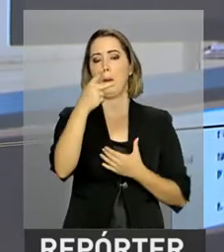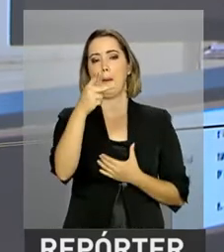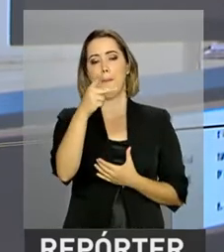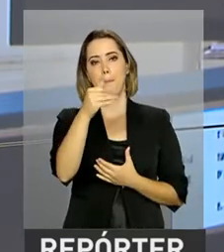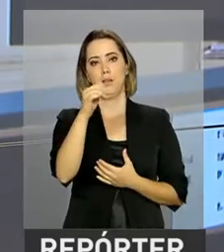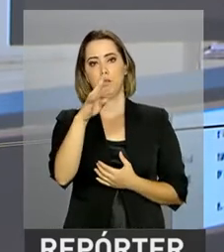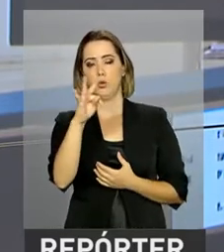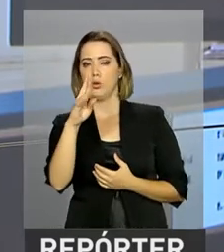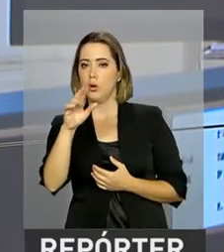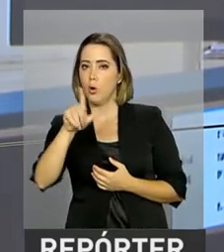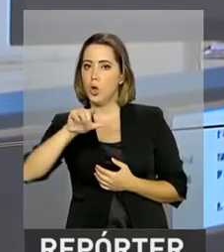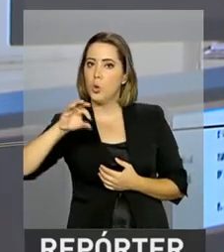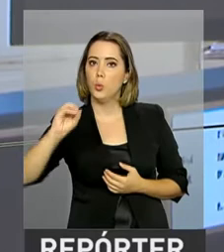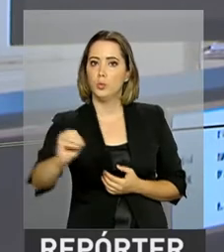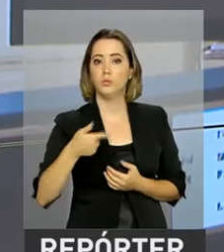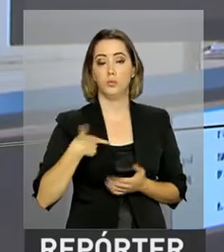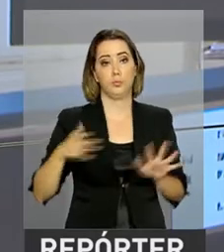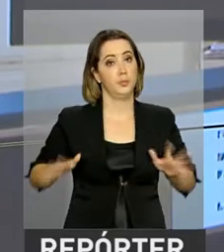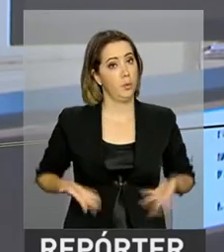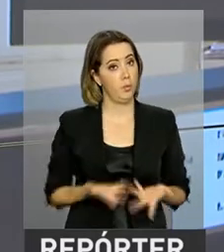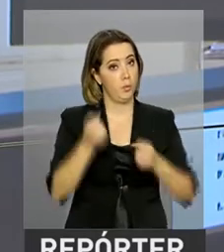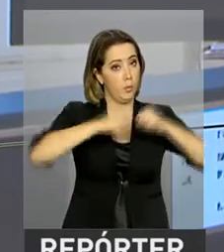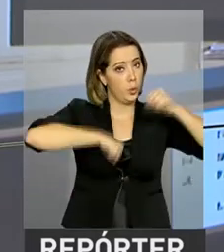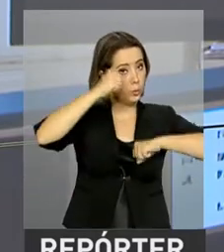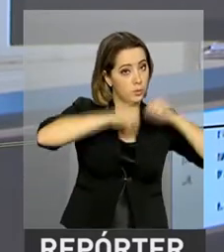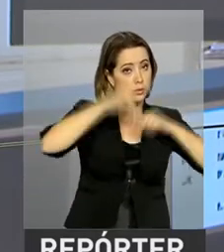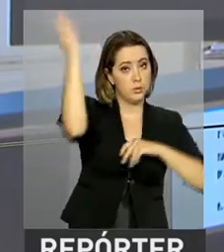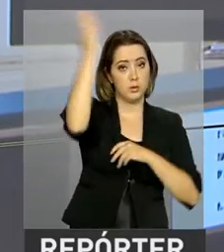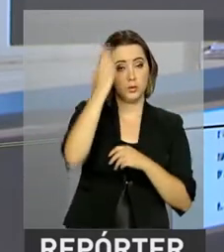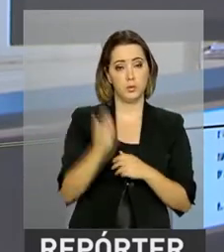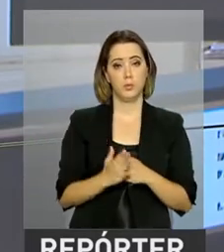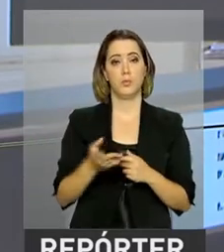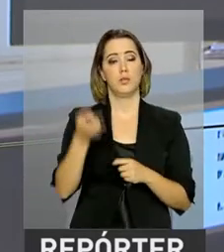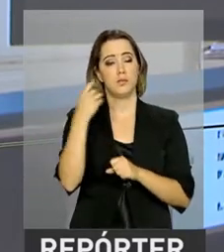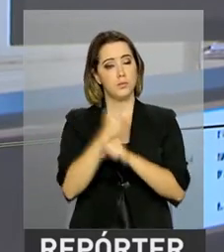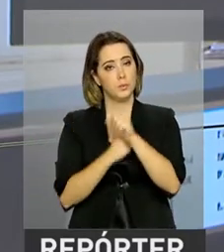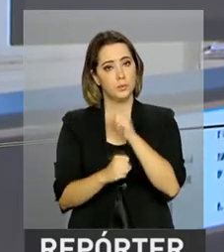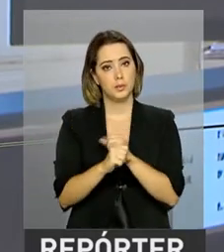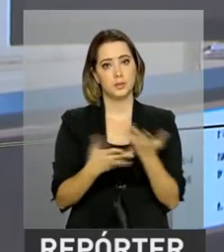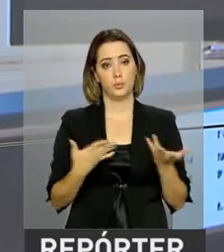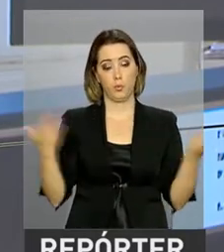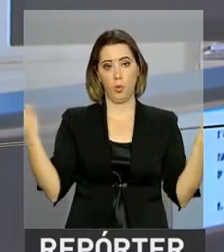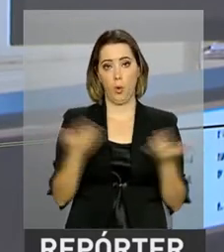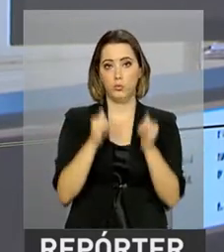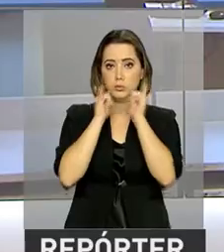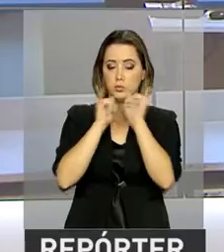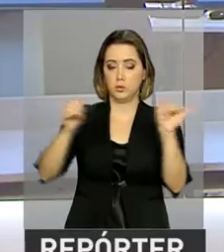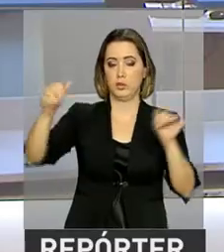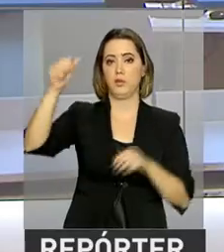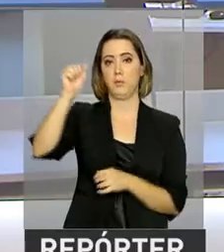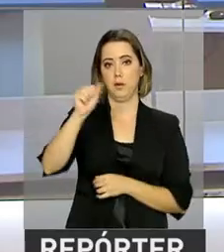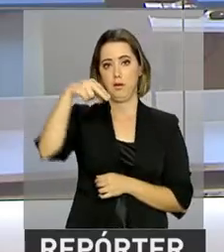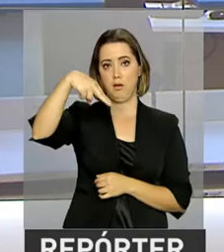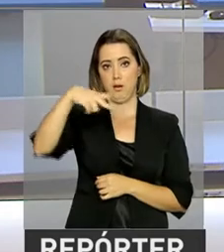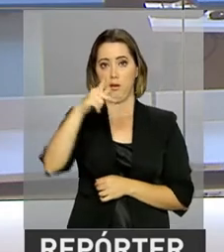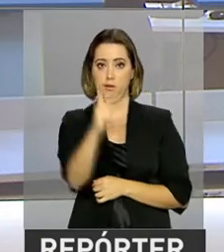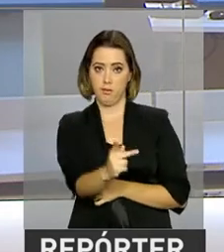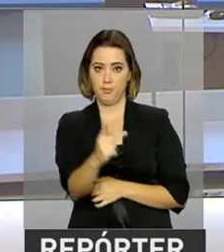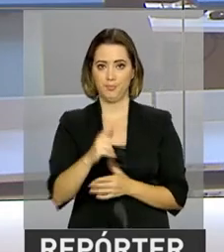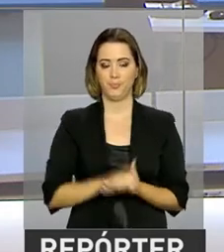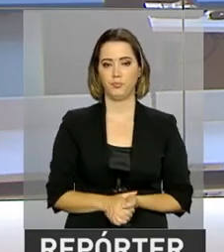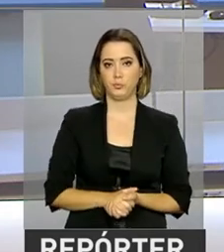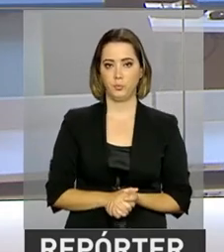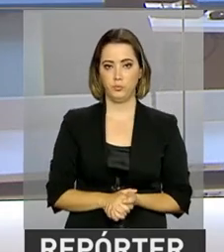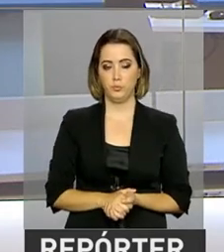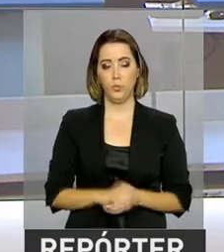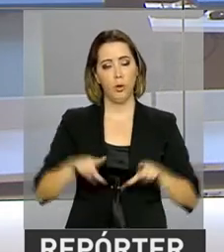passado o dados foram divulgados hoje pela anip agência nacional do petróleo e o percentual obrigatório